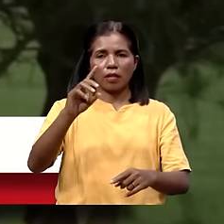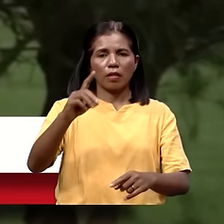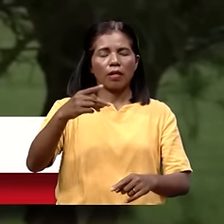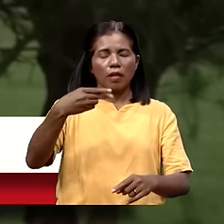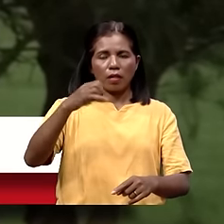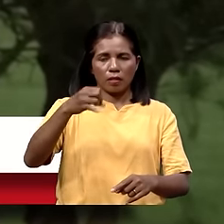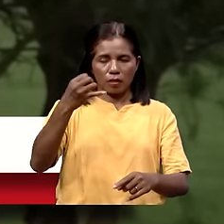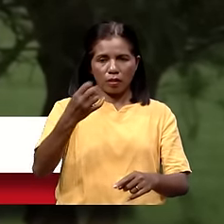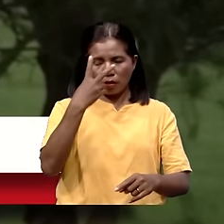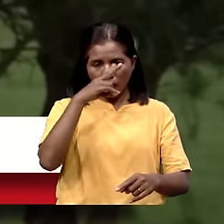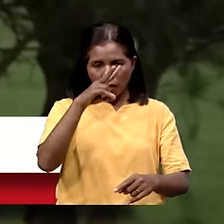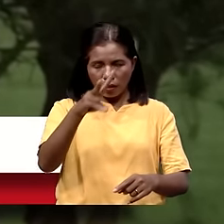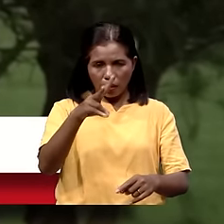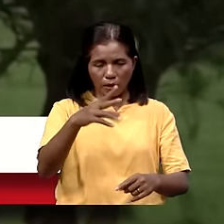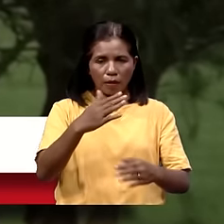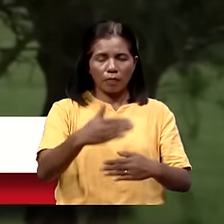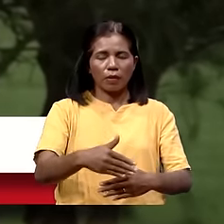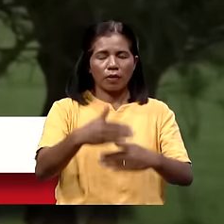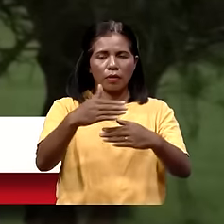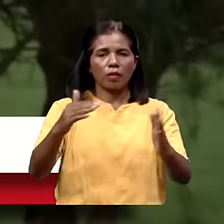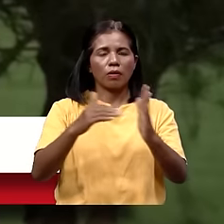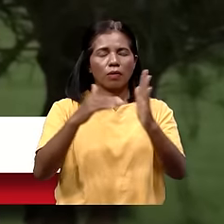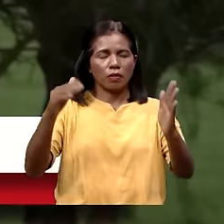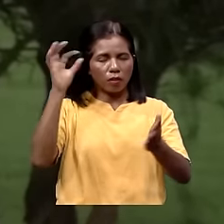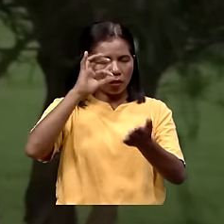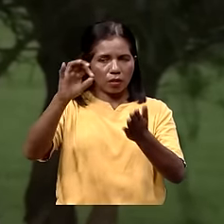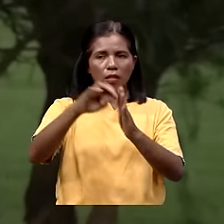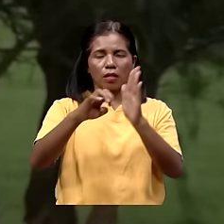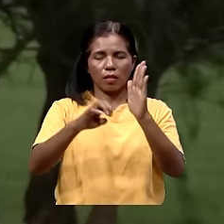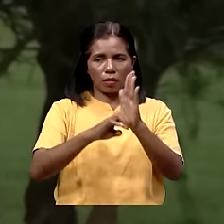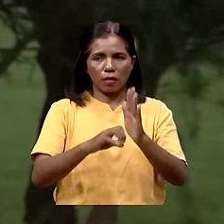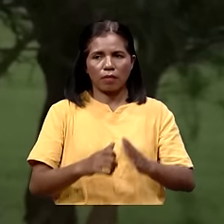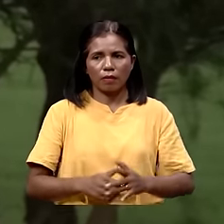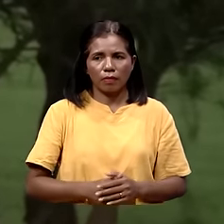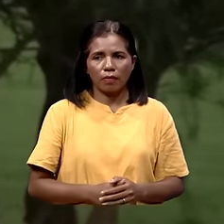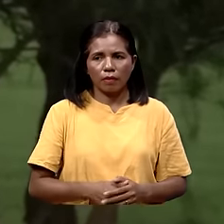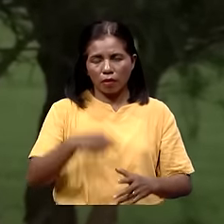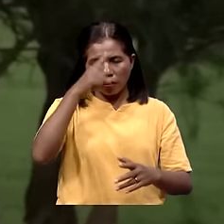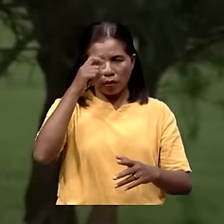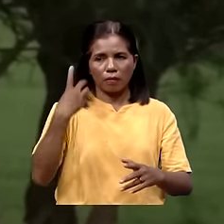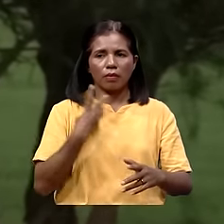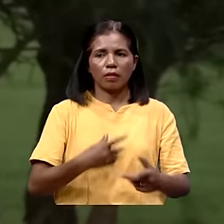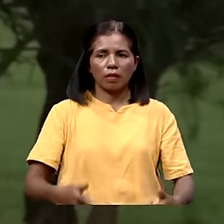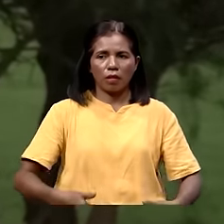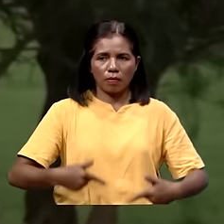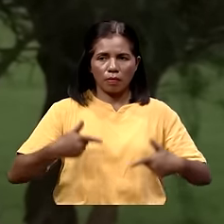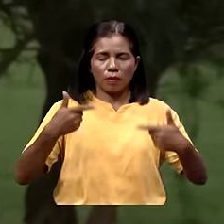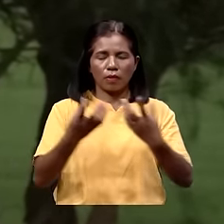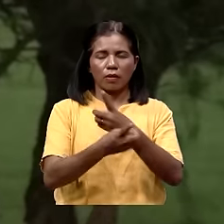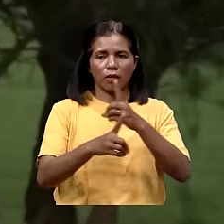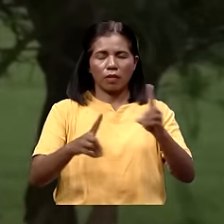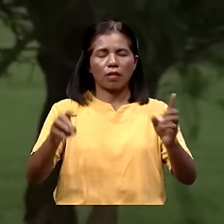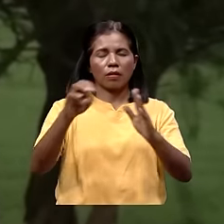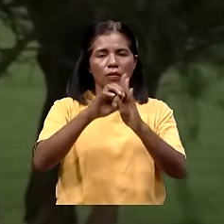atuare processo ida contra secretário de Estado. Também temor de democracia e Estado